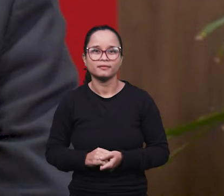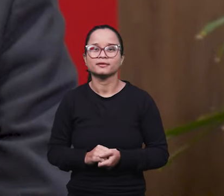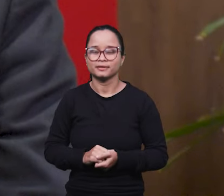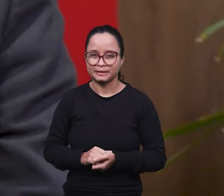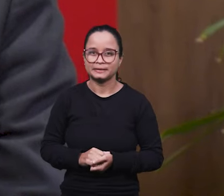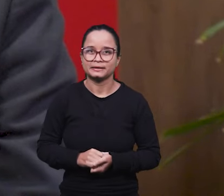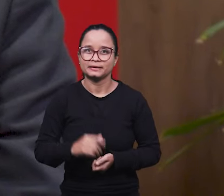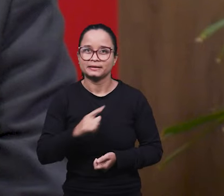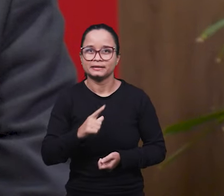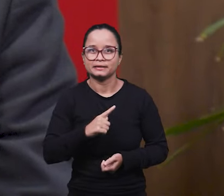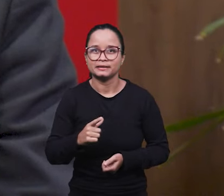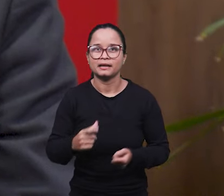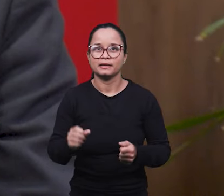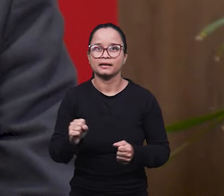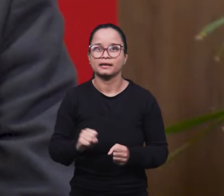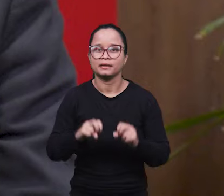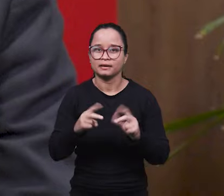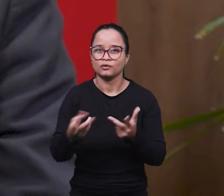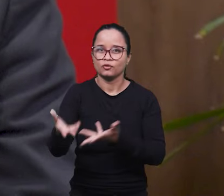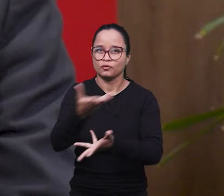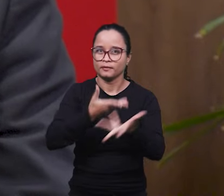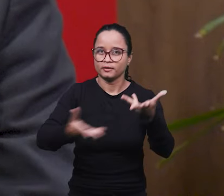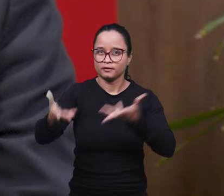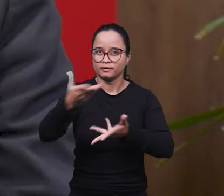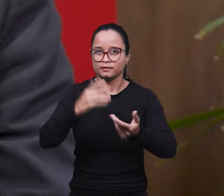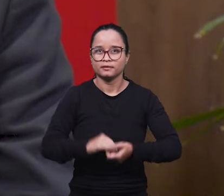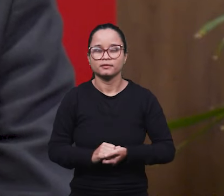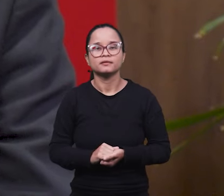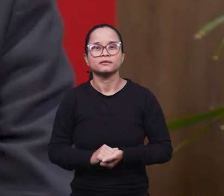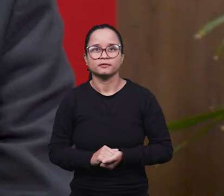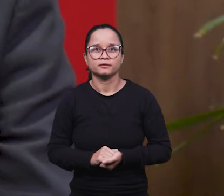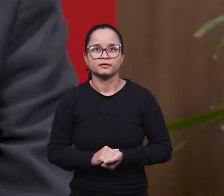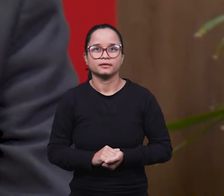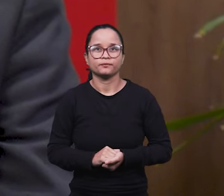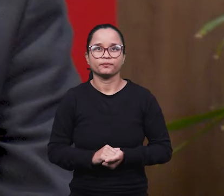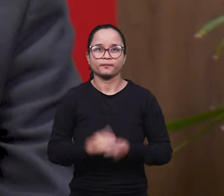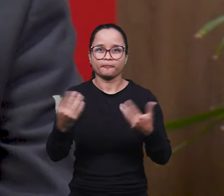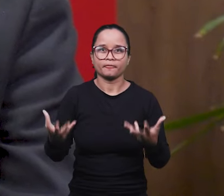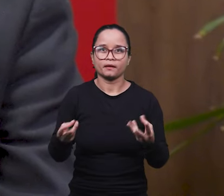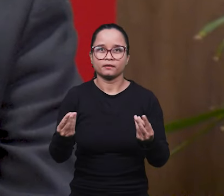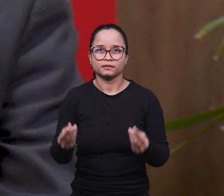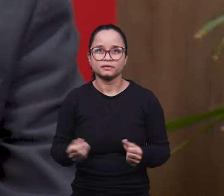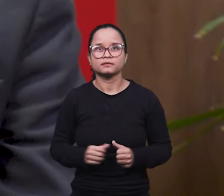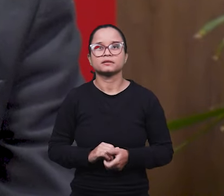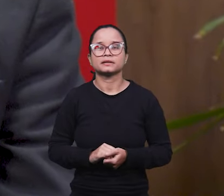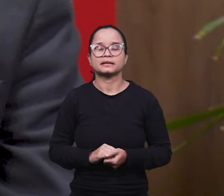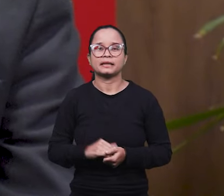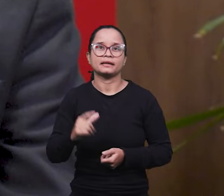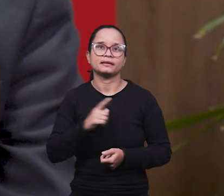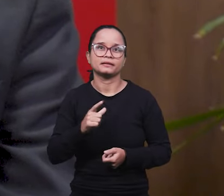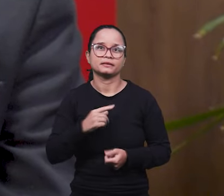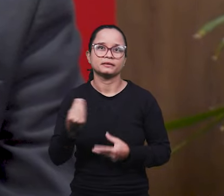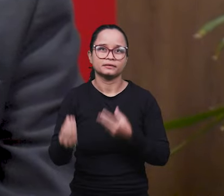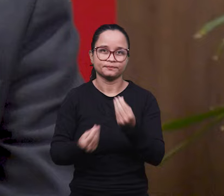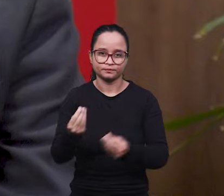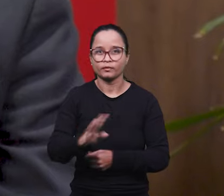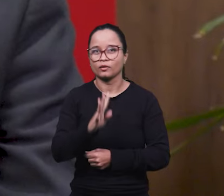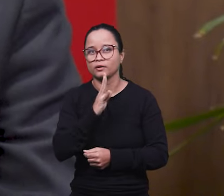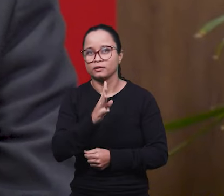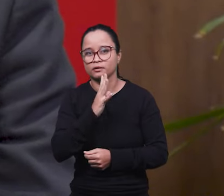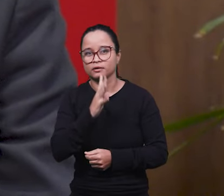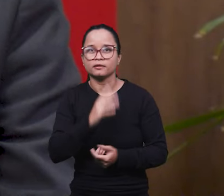também eh eh compartilha dessa desse desse desse desse princípio assim viaje e e conheça o